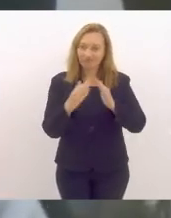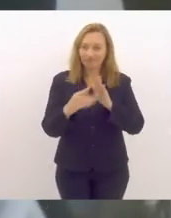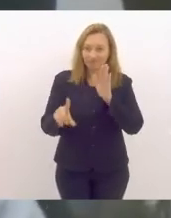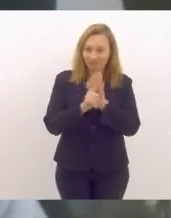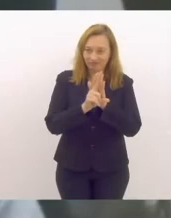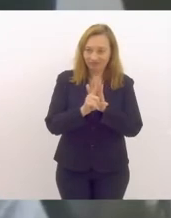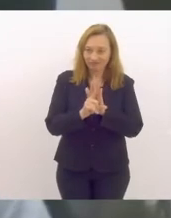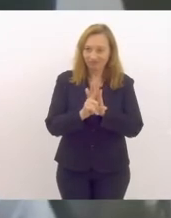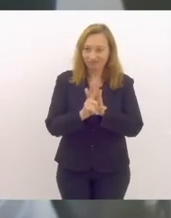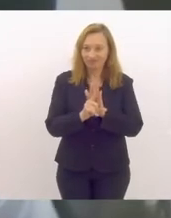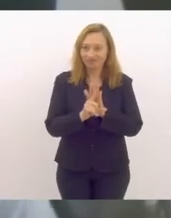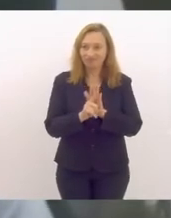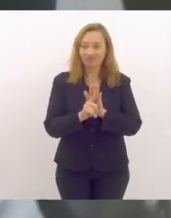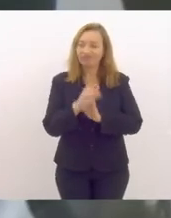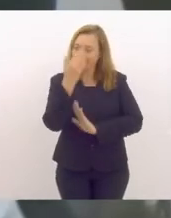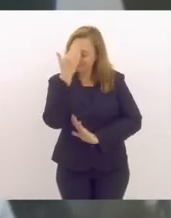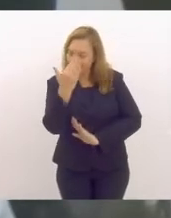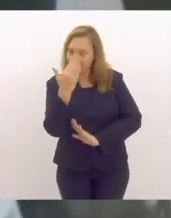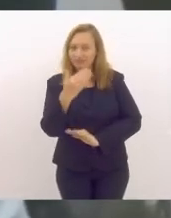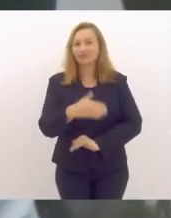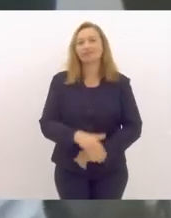Leite. Tenho dito muito obrigado.